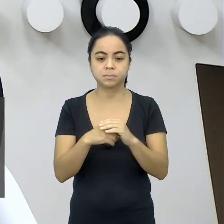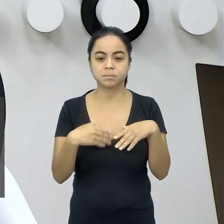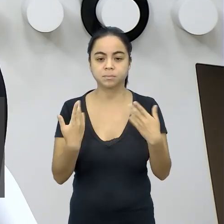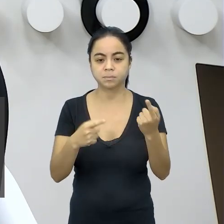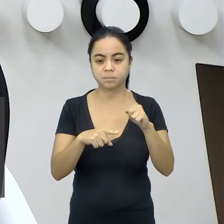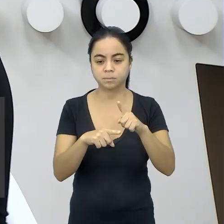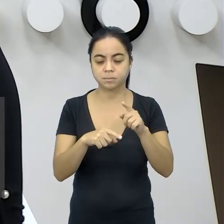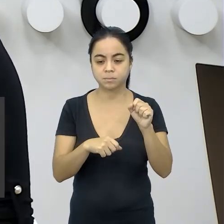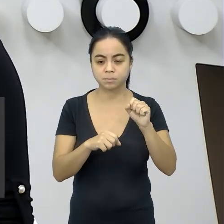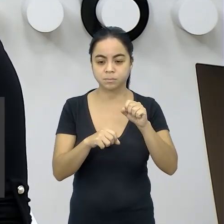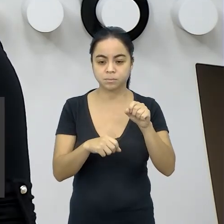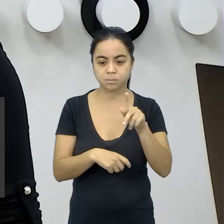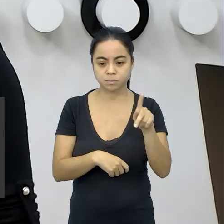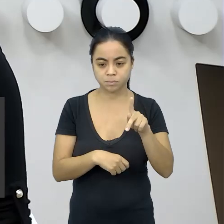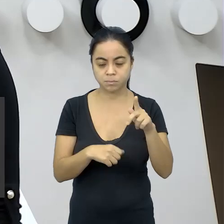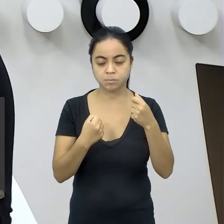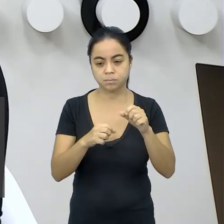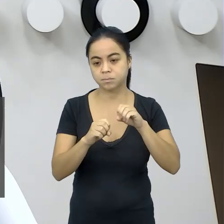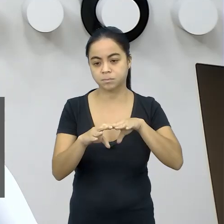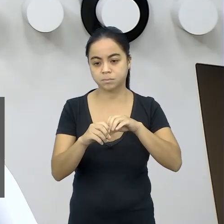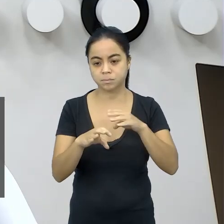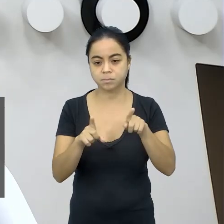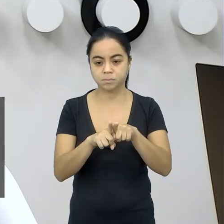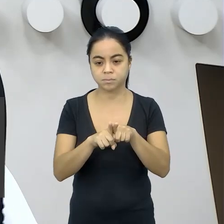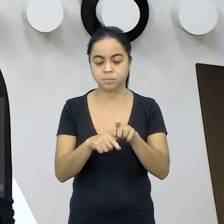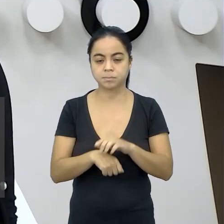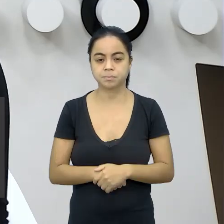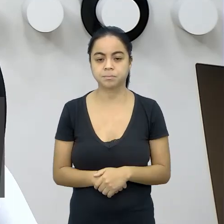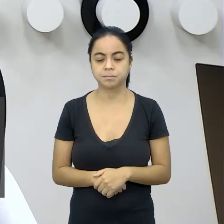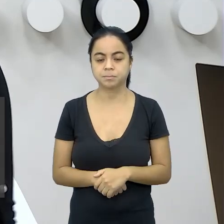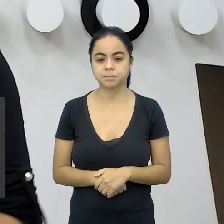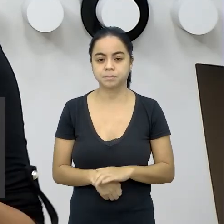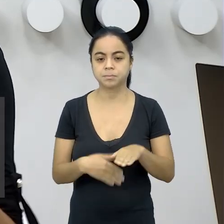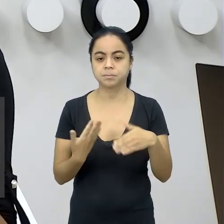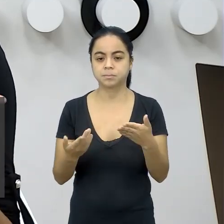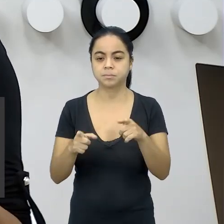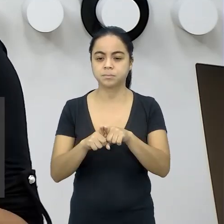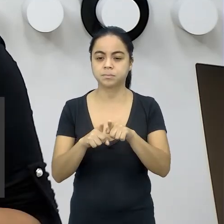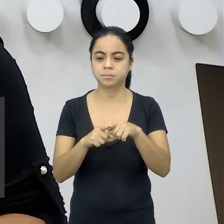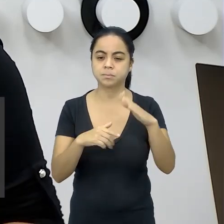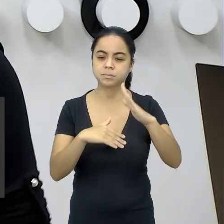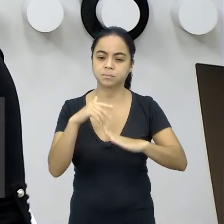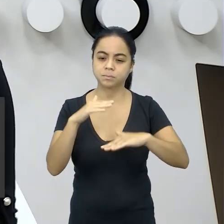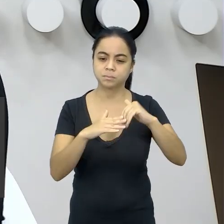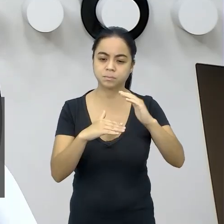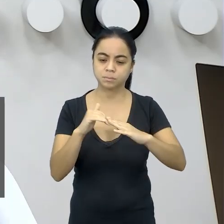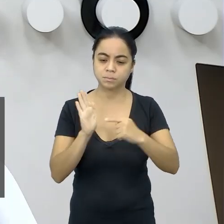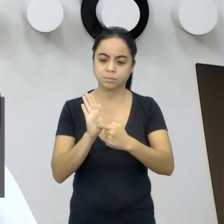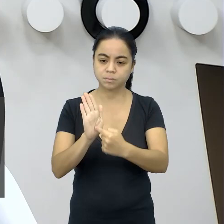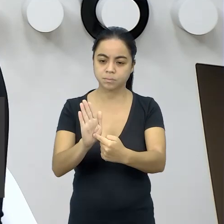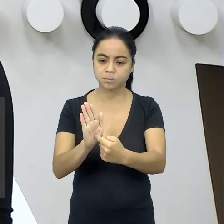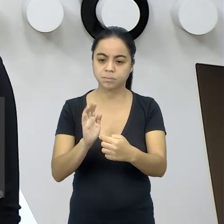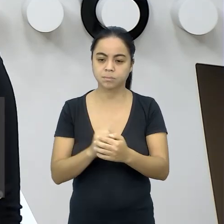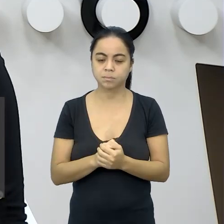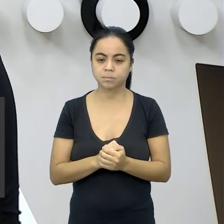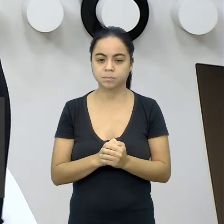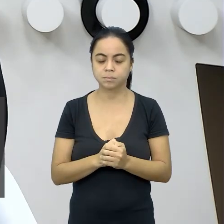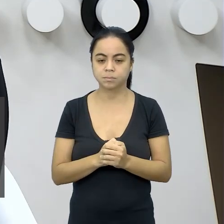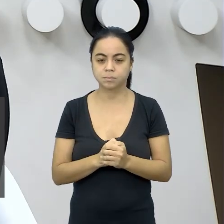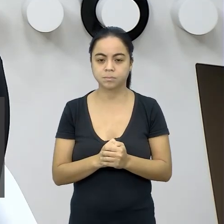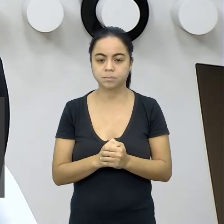professor desenvolver também, né, Renan? Nós vamos destacar agora qual é a habilidade, né, que é desenvolvida